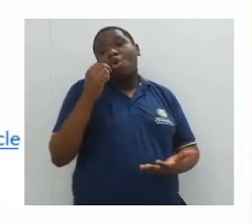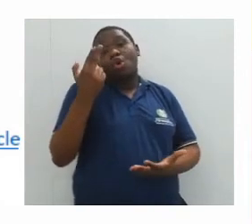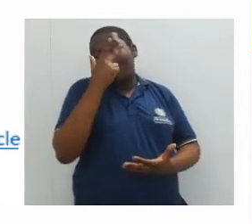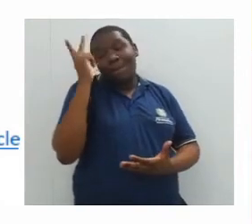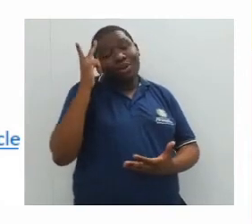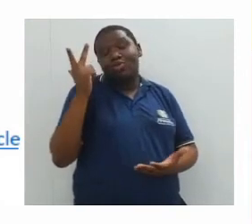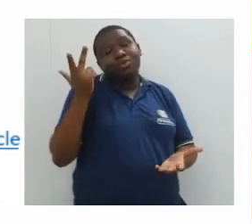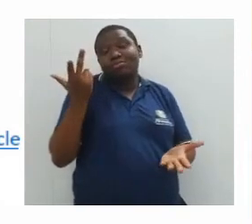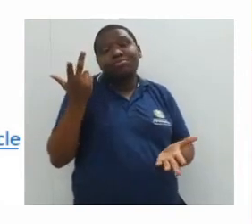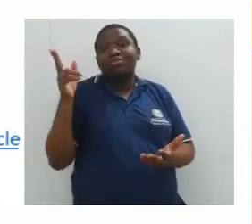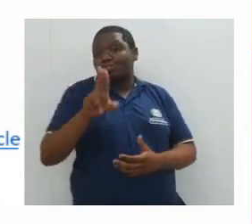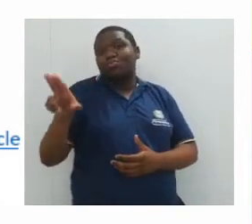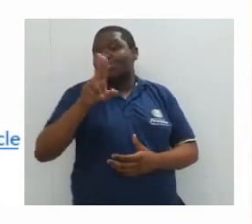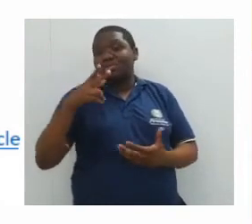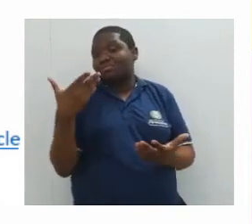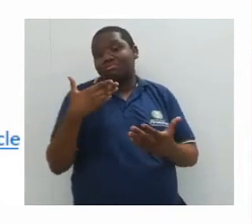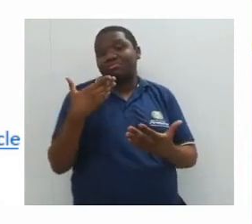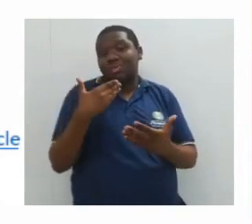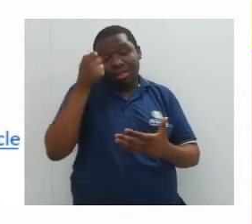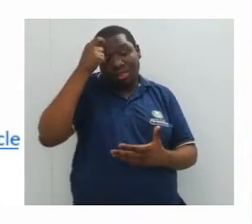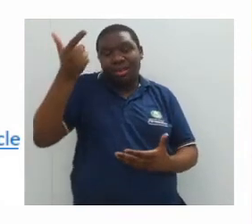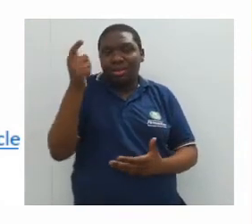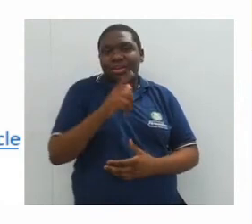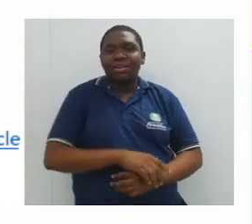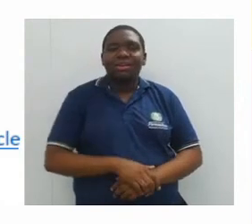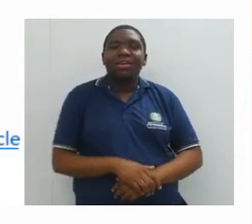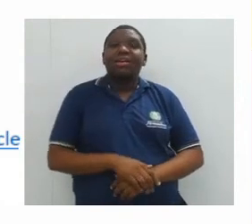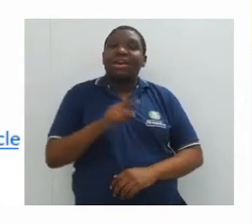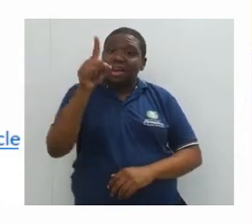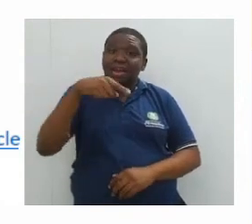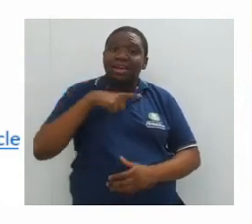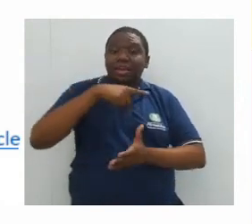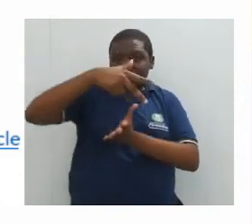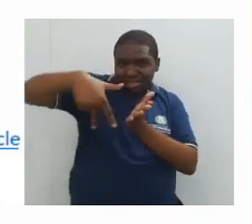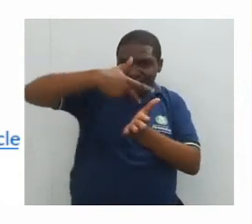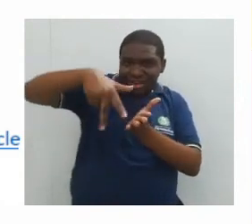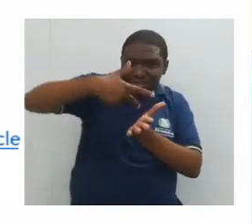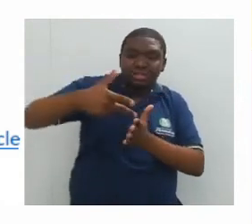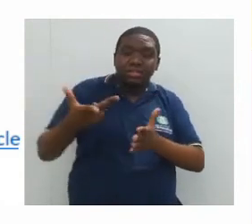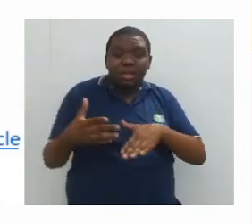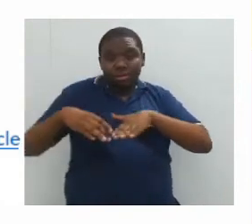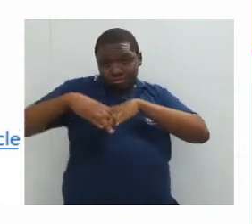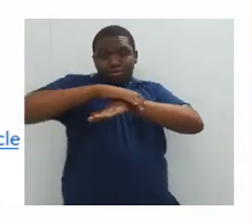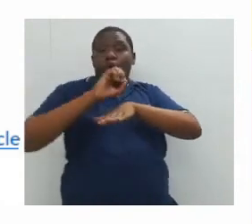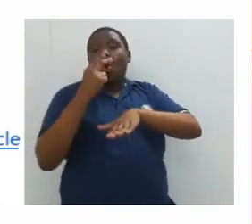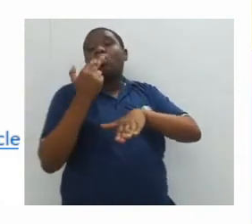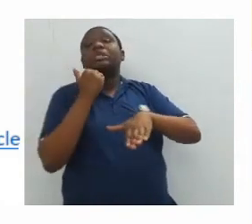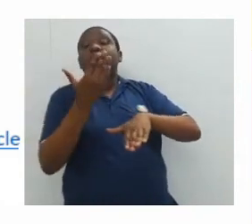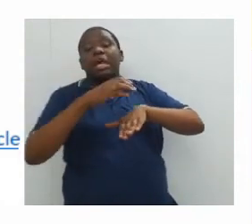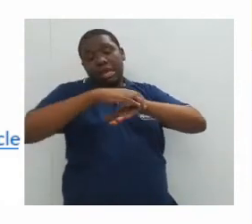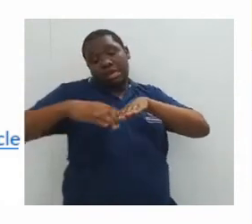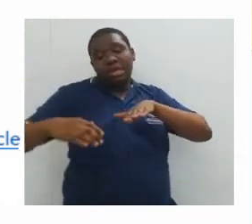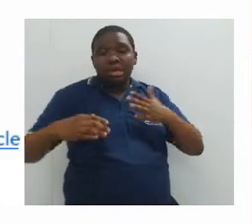improviso. Uma coisa bem interessante é que ele pode ser dançado calçado ou sem ser calçado, não tem um